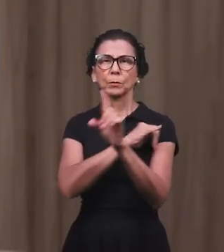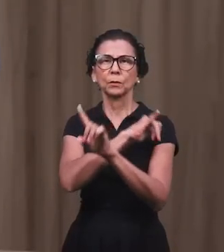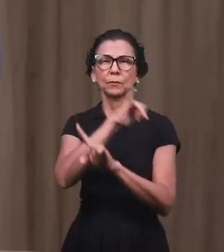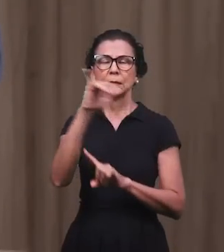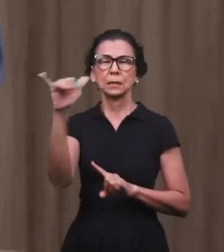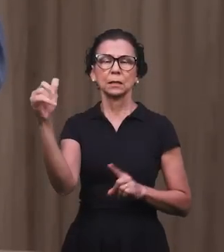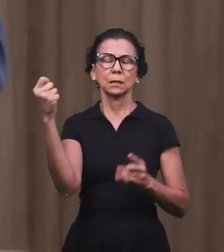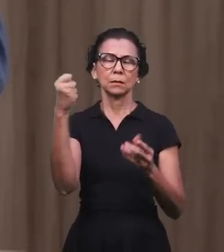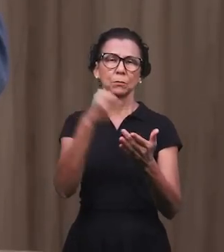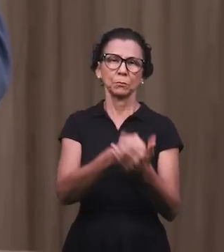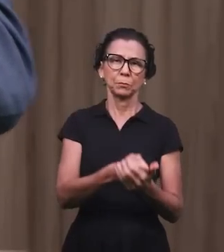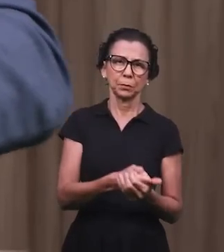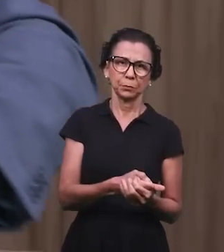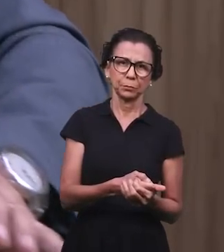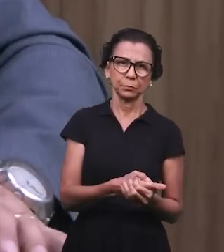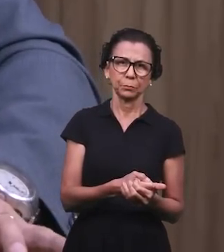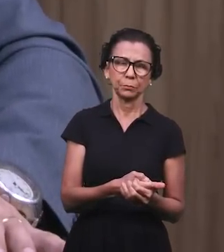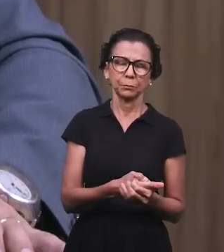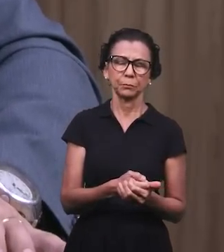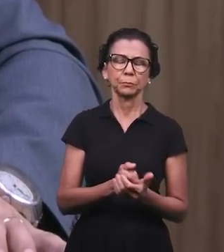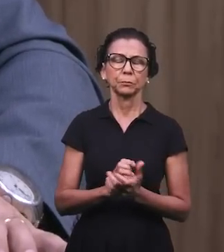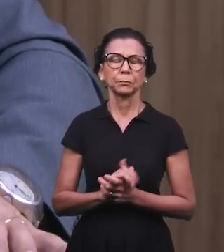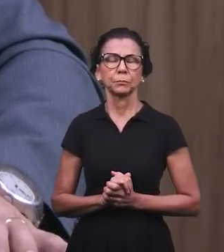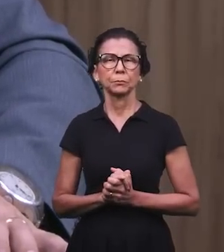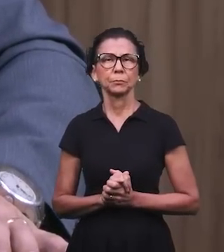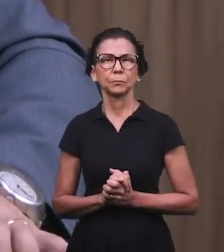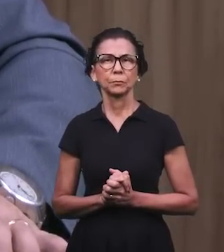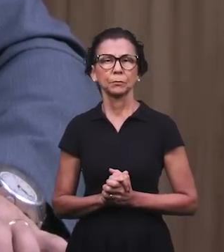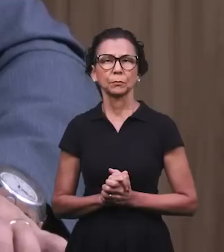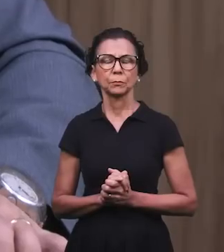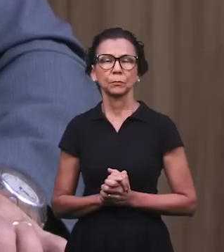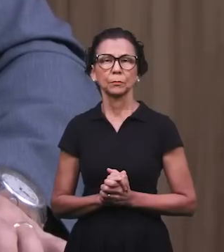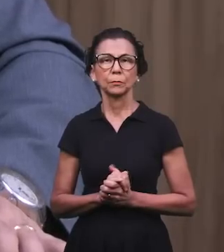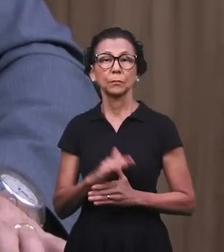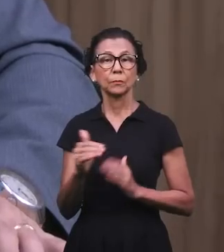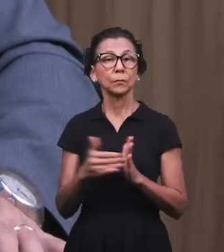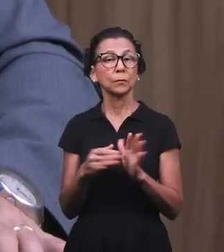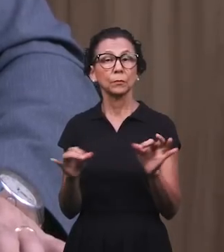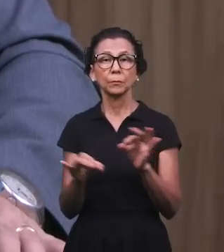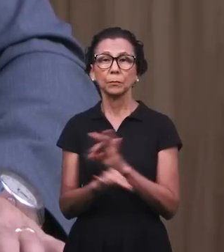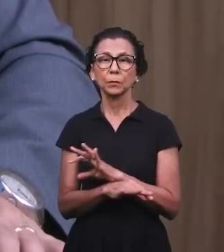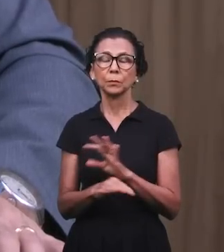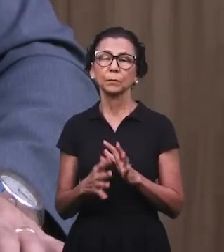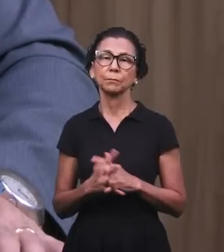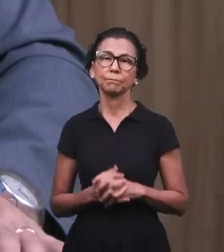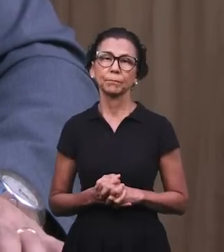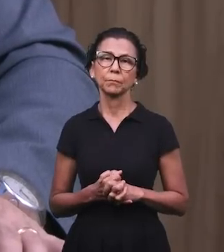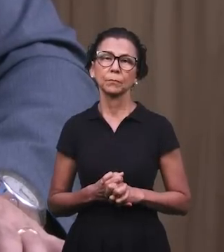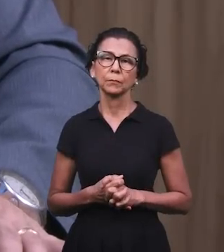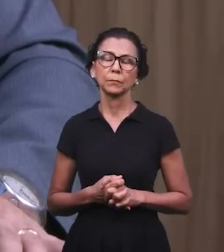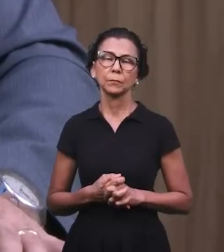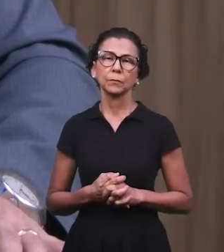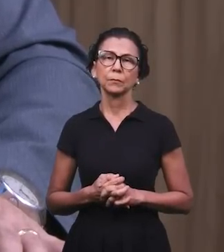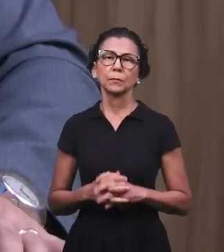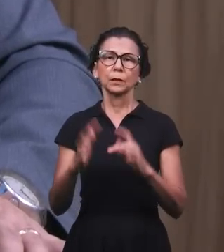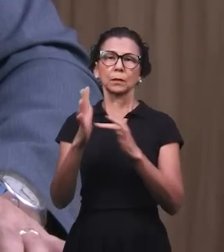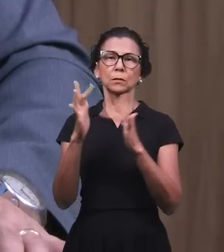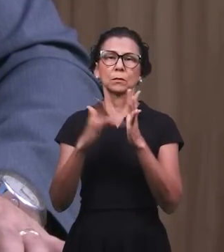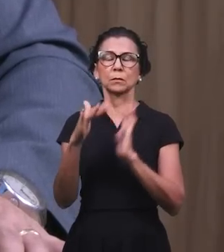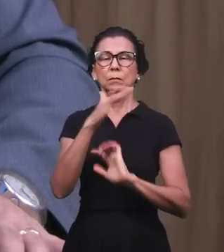o templo. Né? Então, tudo estava pronto, mas havia um objetivo, né? O Senhor Jesus, ele morre na